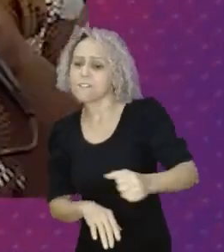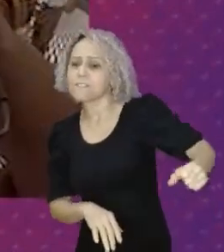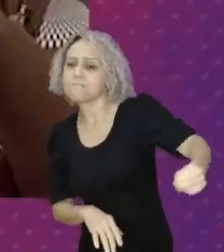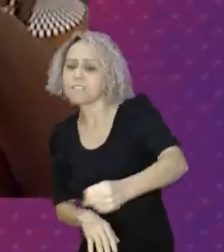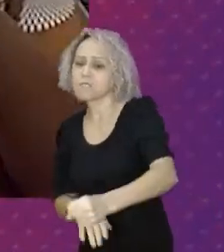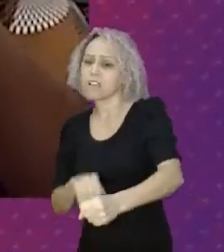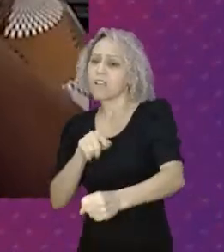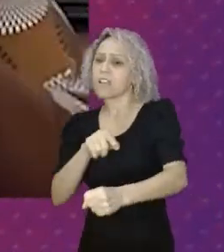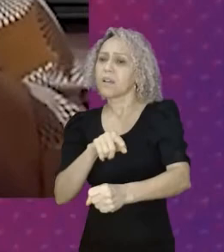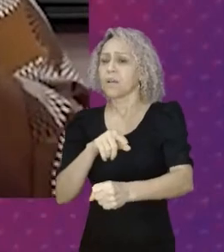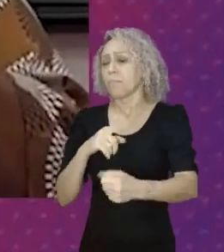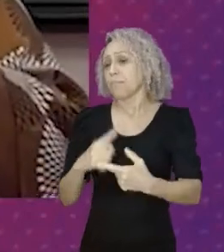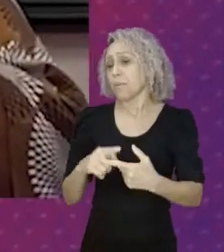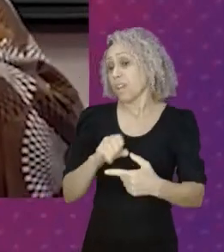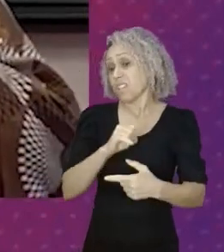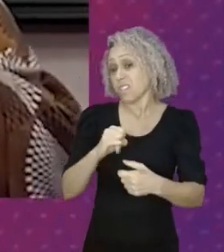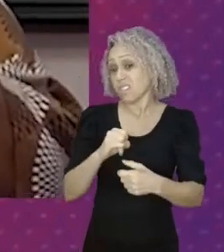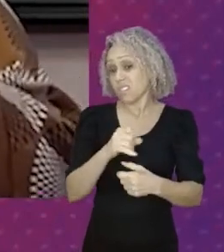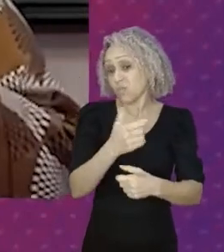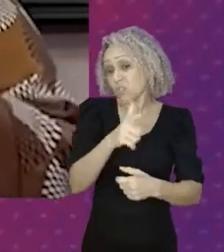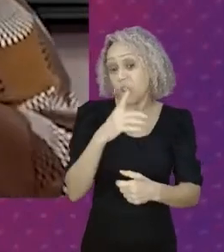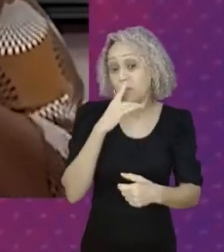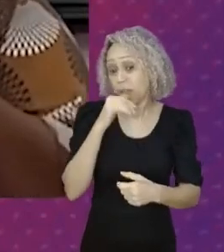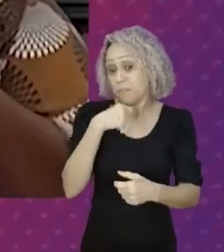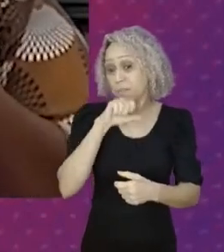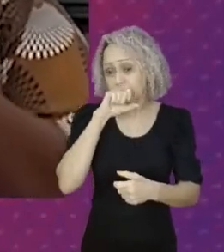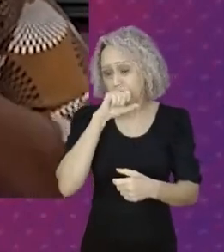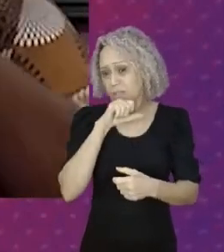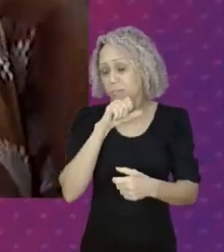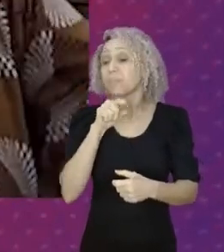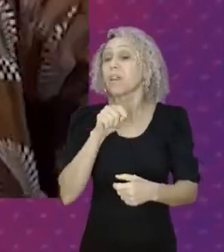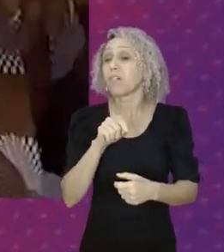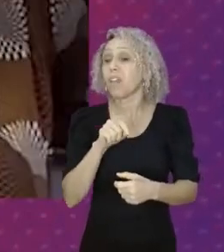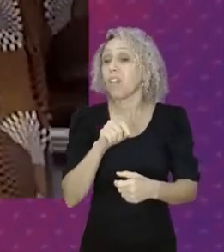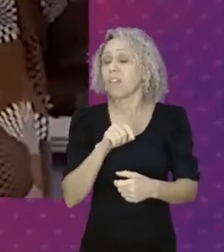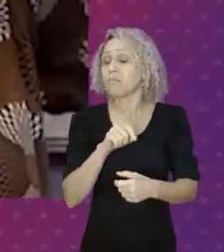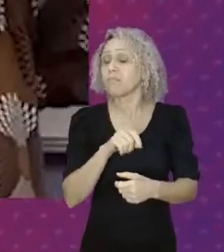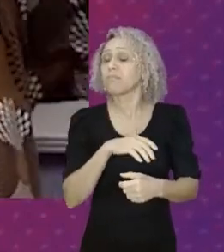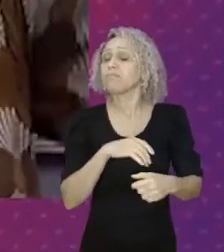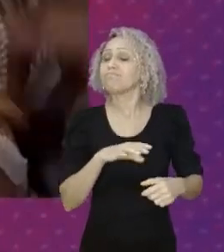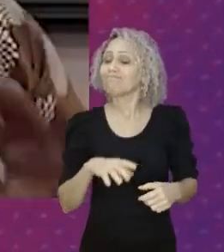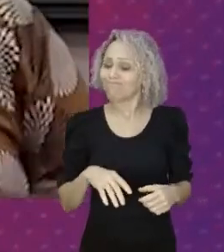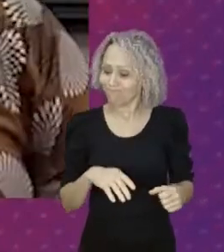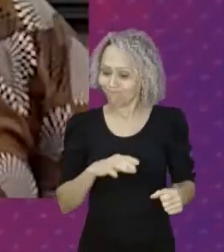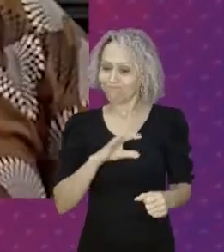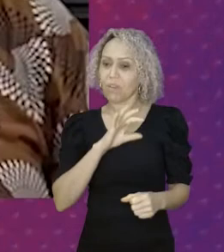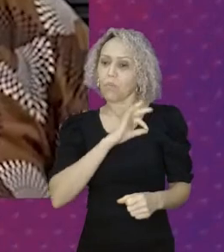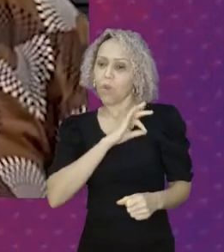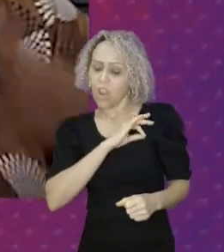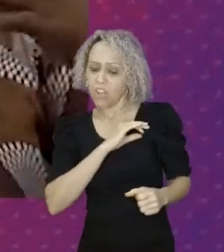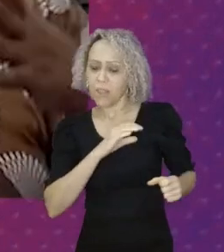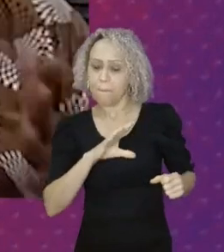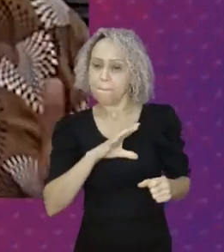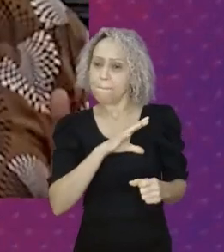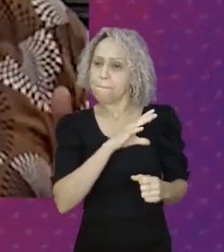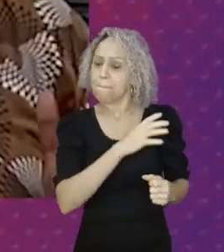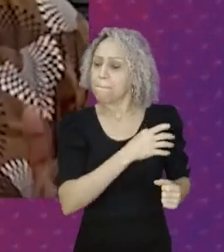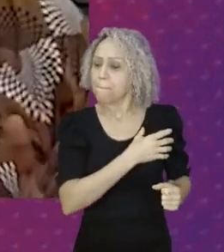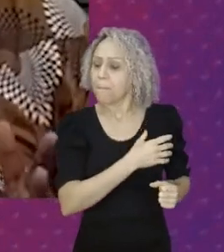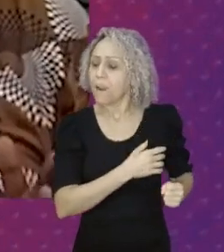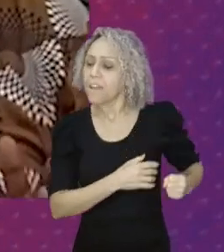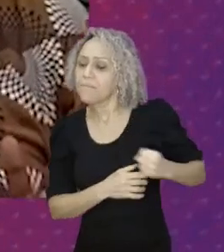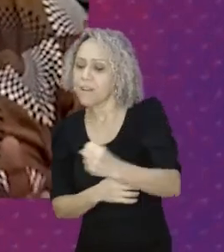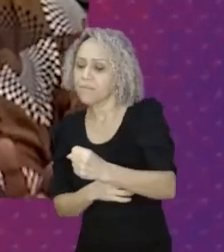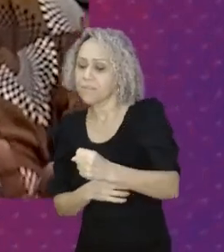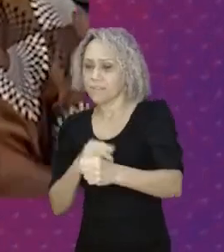hoje, Sistema Único de Saúde, isso não existia. Né? Então, tudo isso é pós-Constituição de 88. E nós vamos chegar na